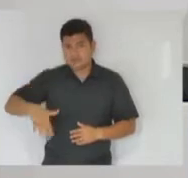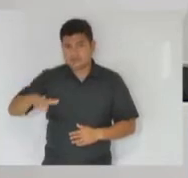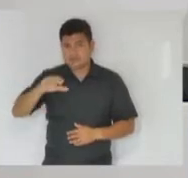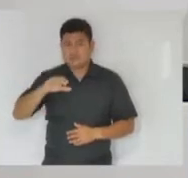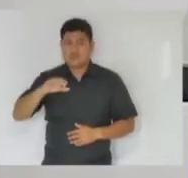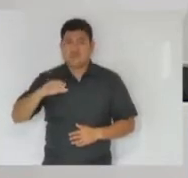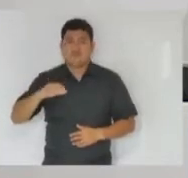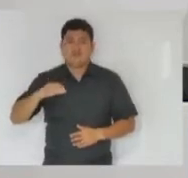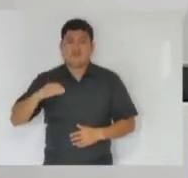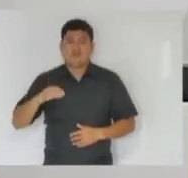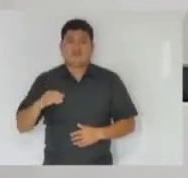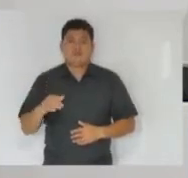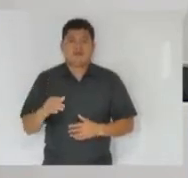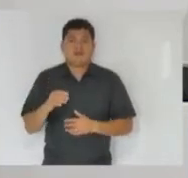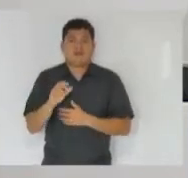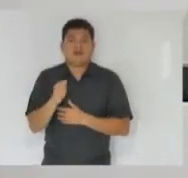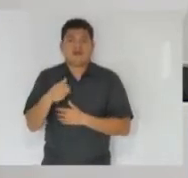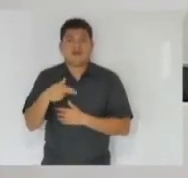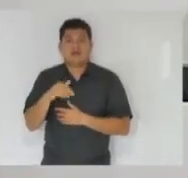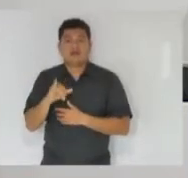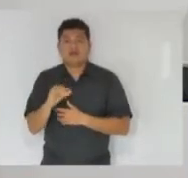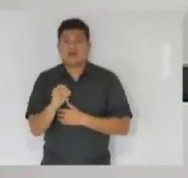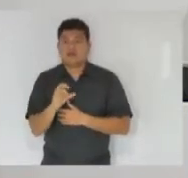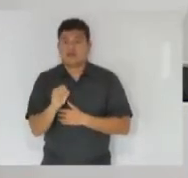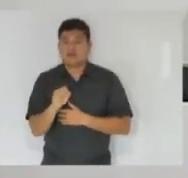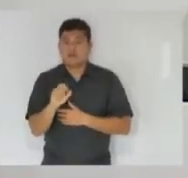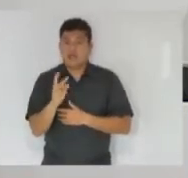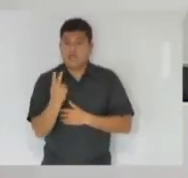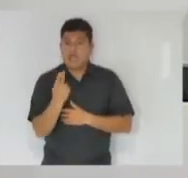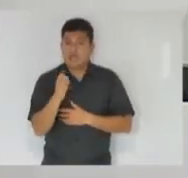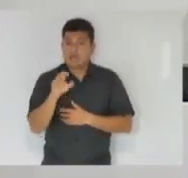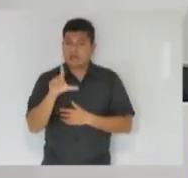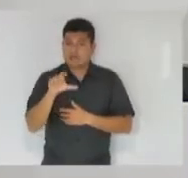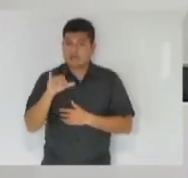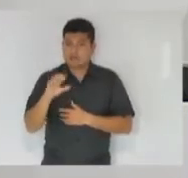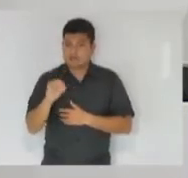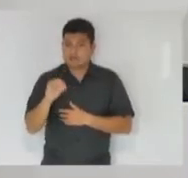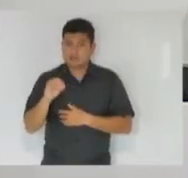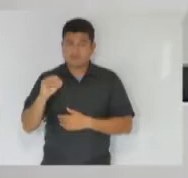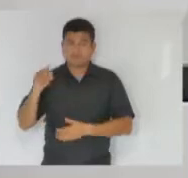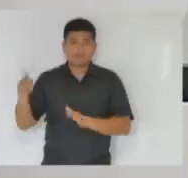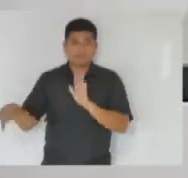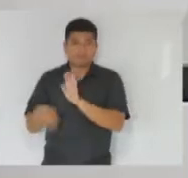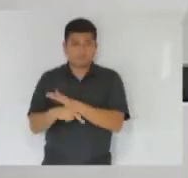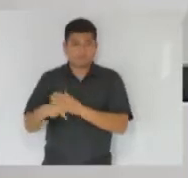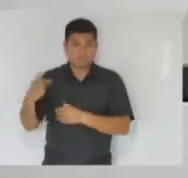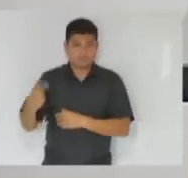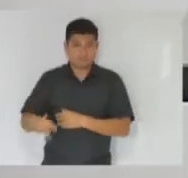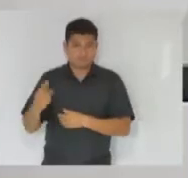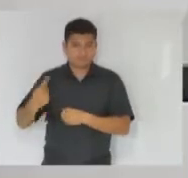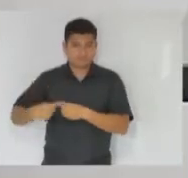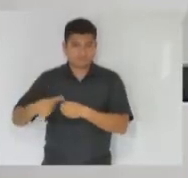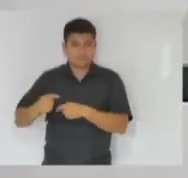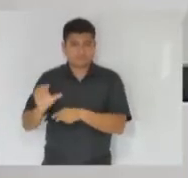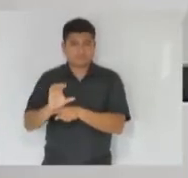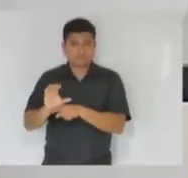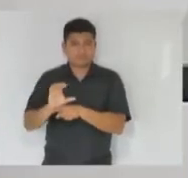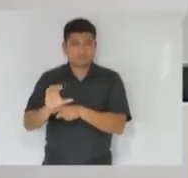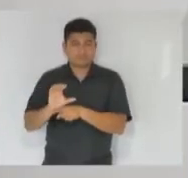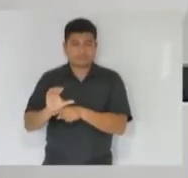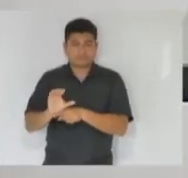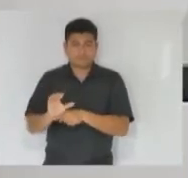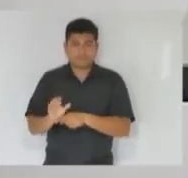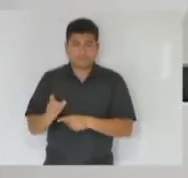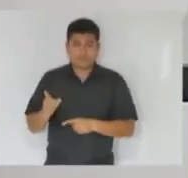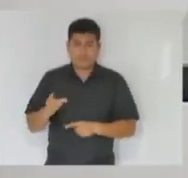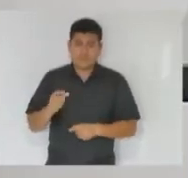Hospital Anjos Hélio Ortiz de Curitibanos. Esse hospital, senhores deputados, tem